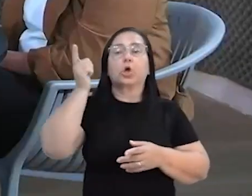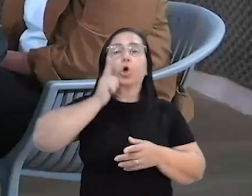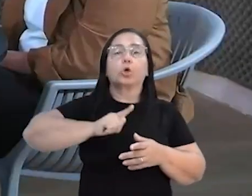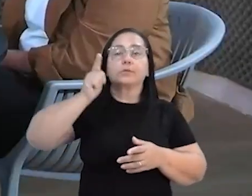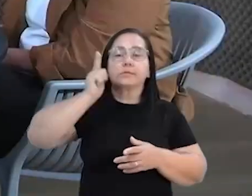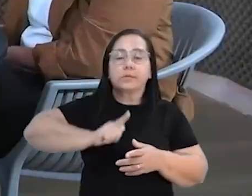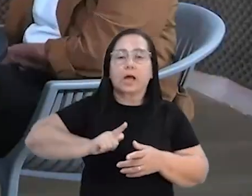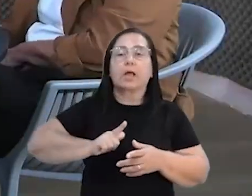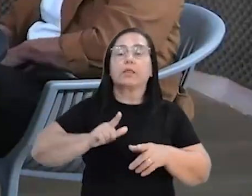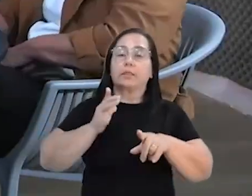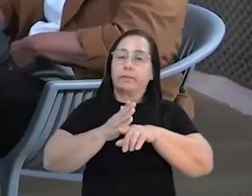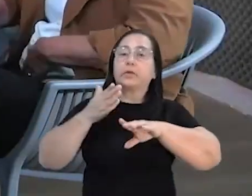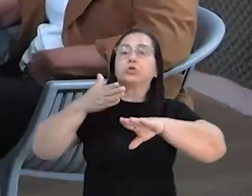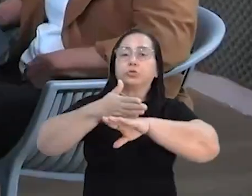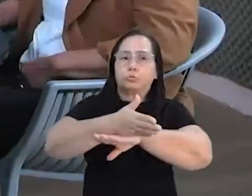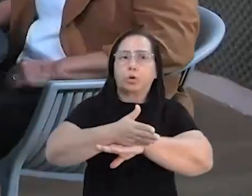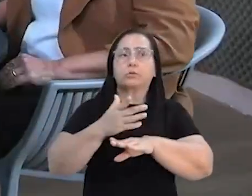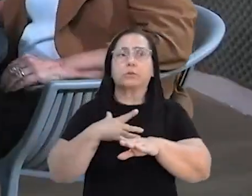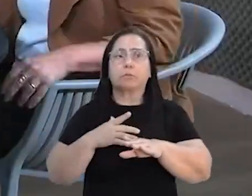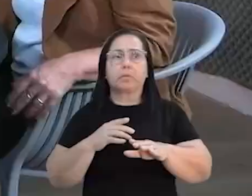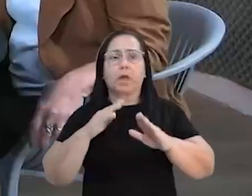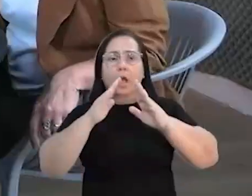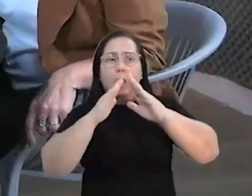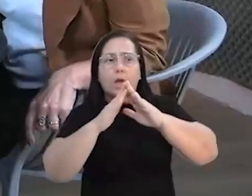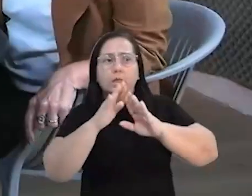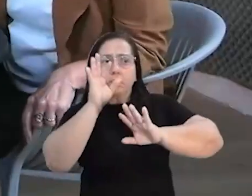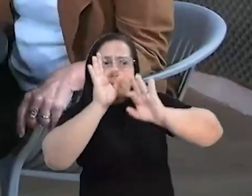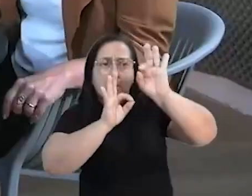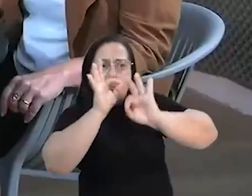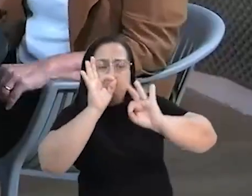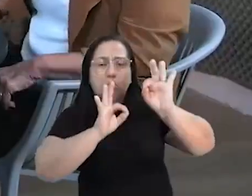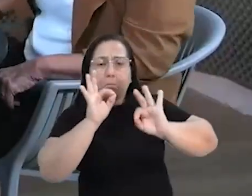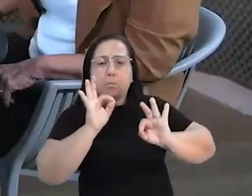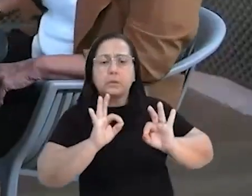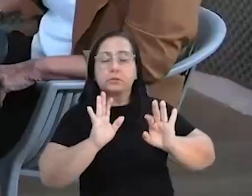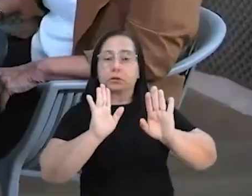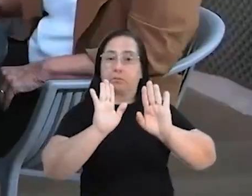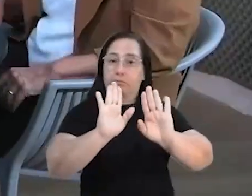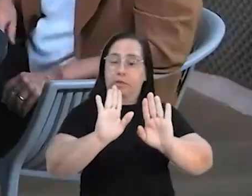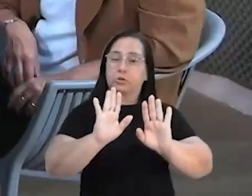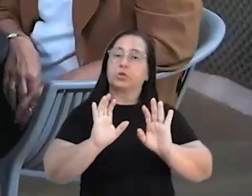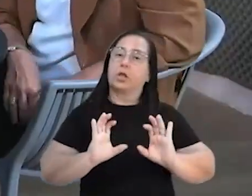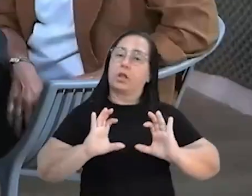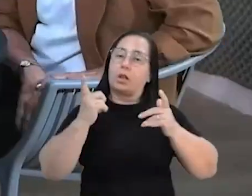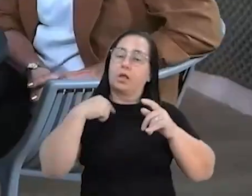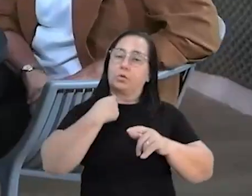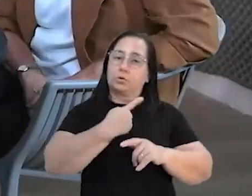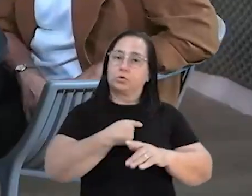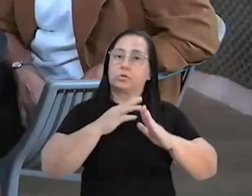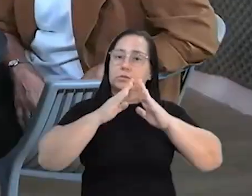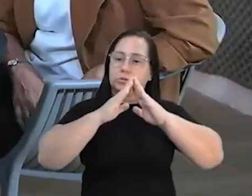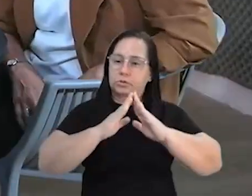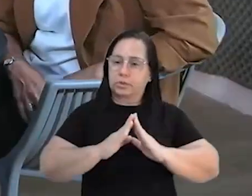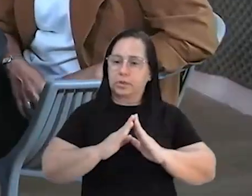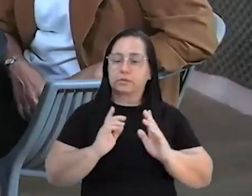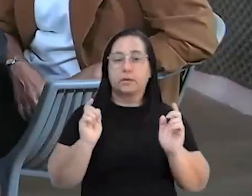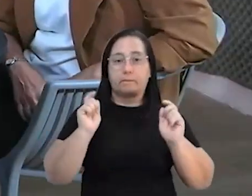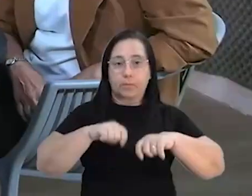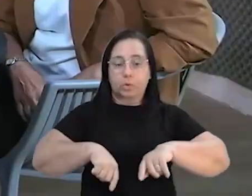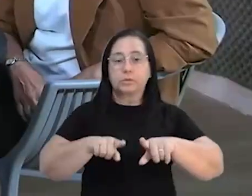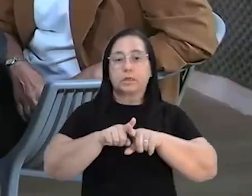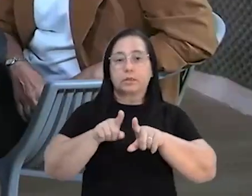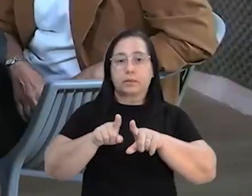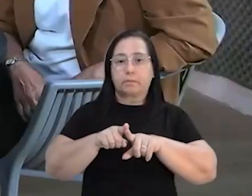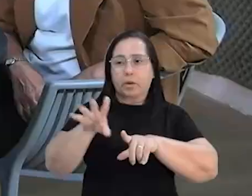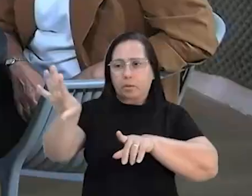conquistar espaços tão bem planejados quanto esses. Agora, claro, que as nossas casas, como a Nara estava dizendo, que a gente pode se inspirar em